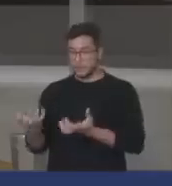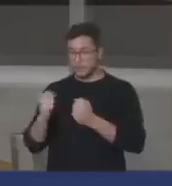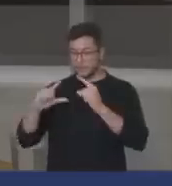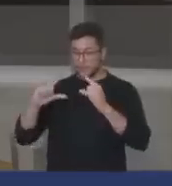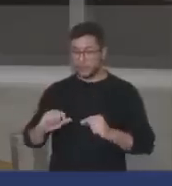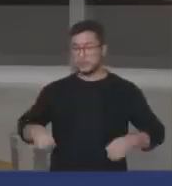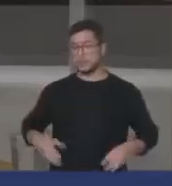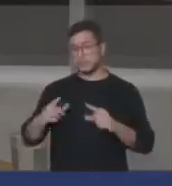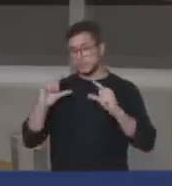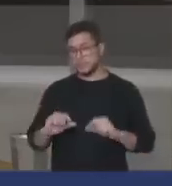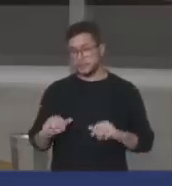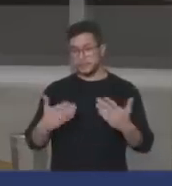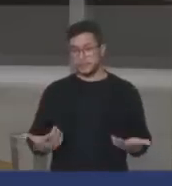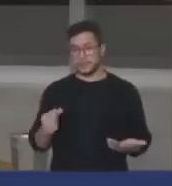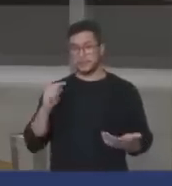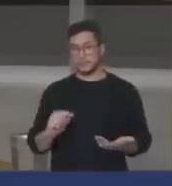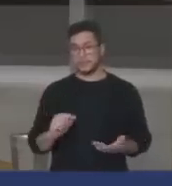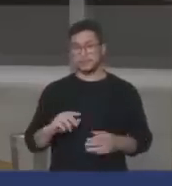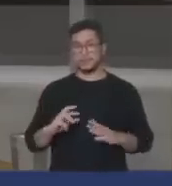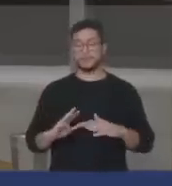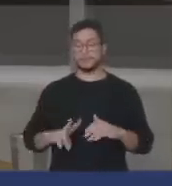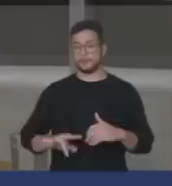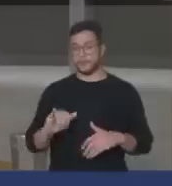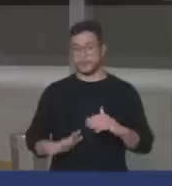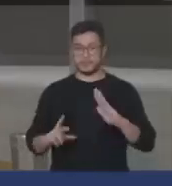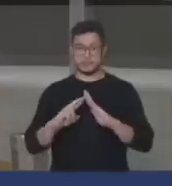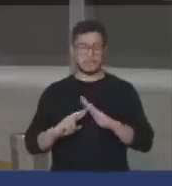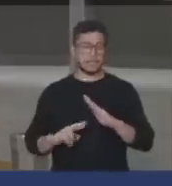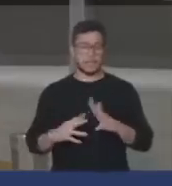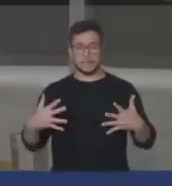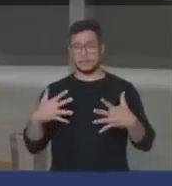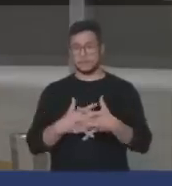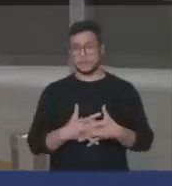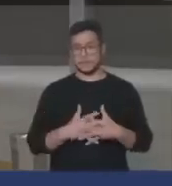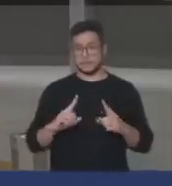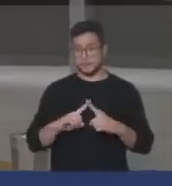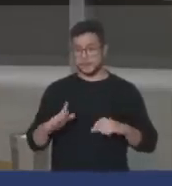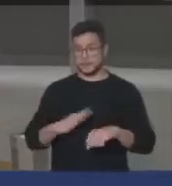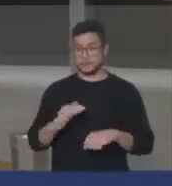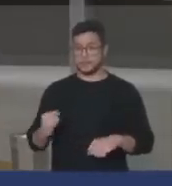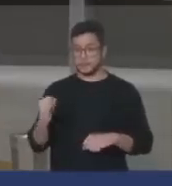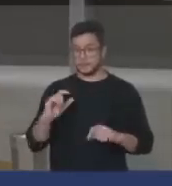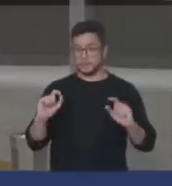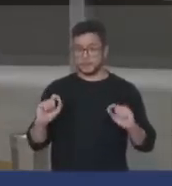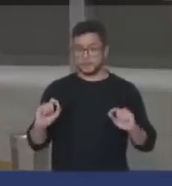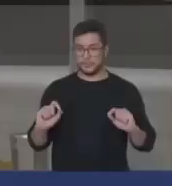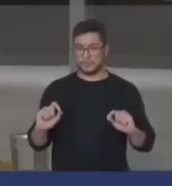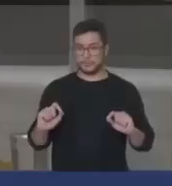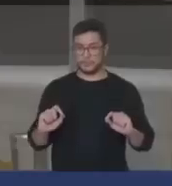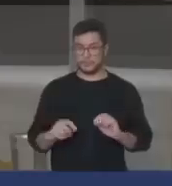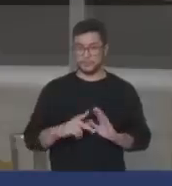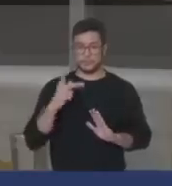de vez uma política absolutamente equivocada do teto dos gastos. Mas o mais importante não é isso. O mais importante é que este